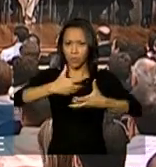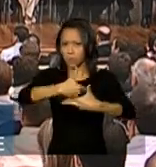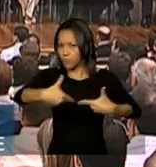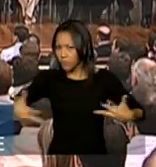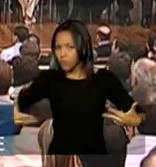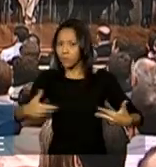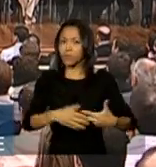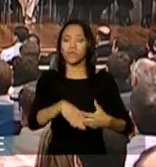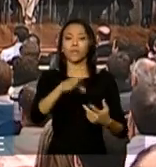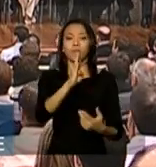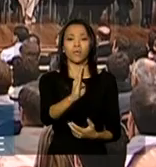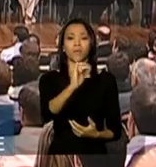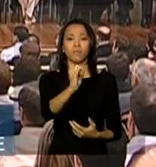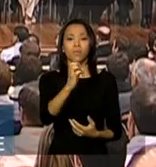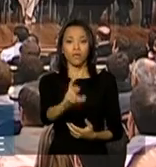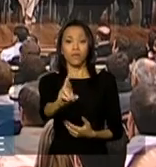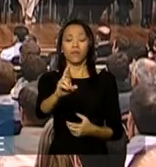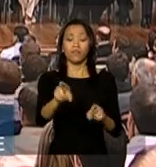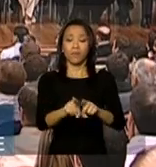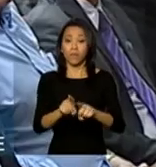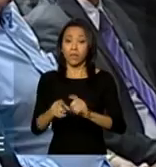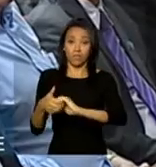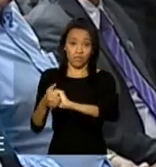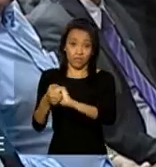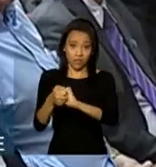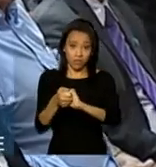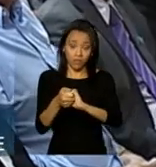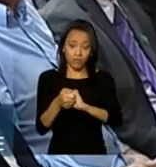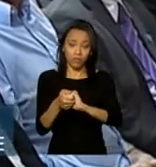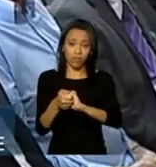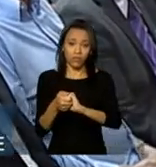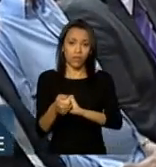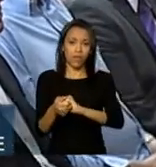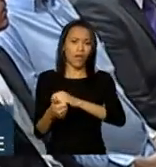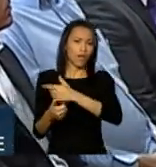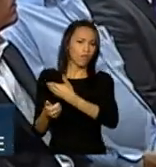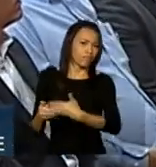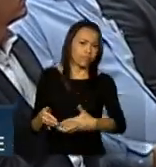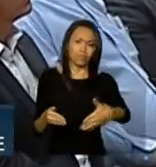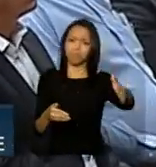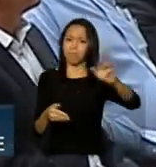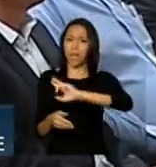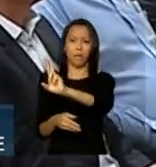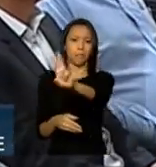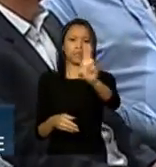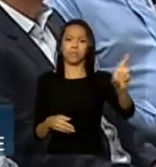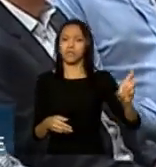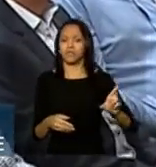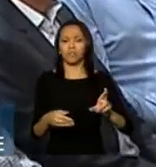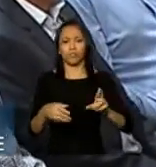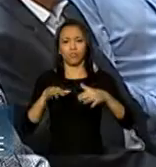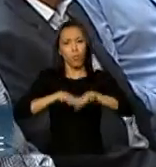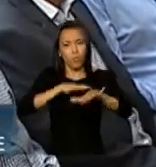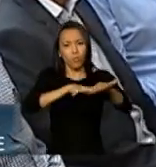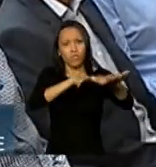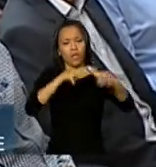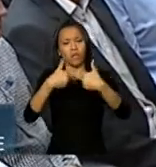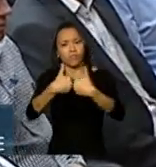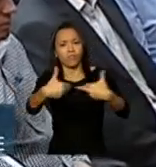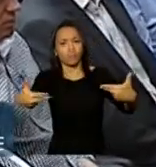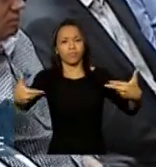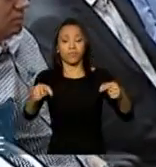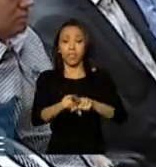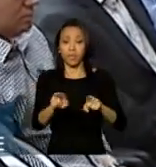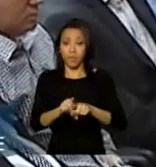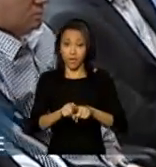Bier. Saúdo a todos os representantes de movimentos sociais aqui presentes, uma saudação especial a toda